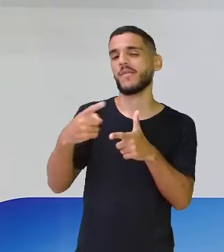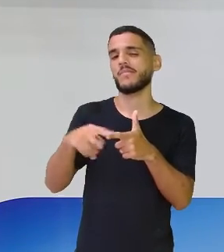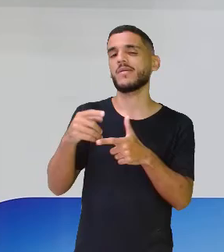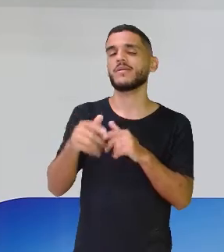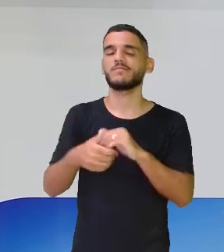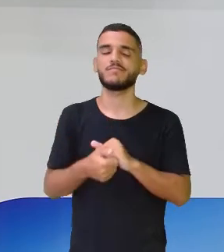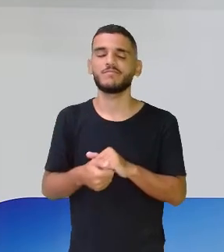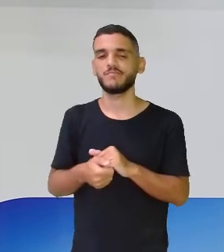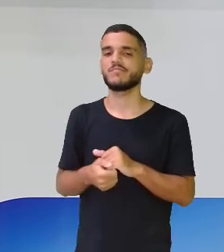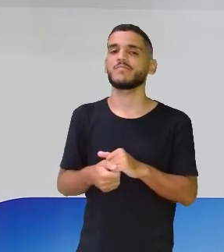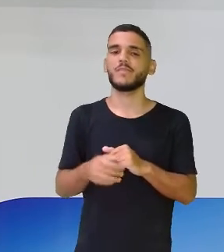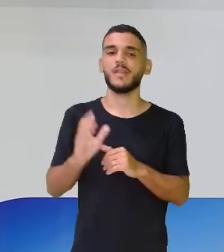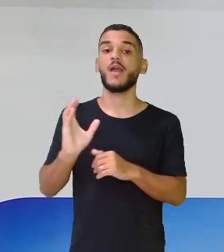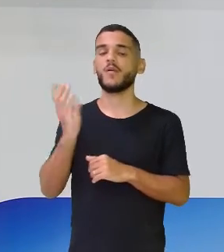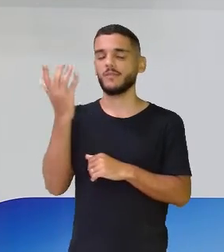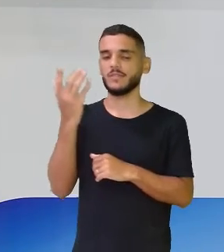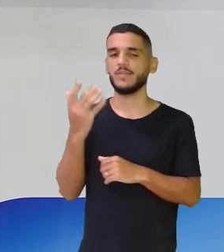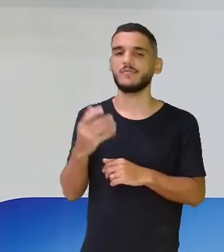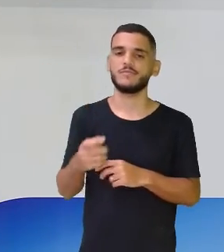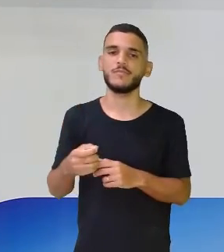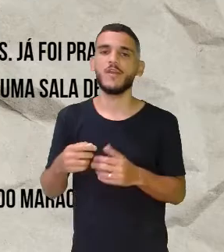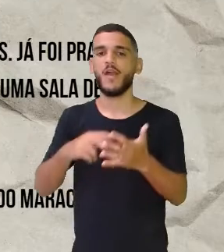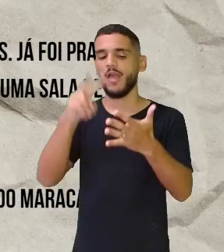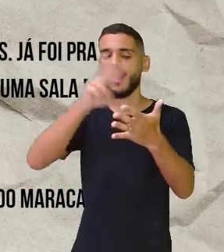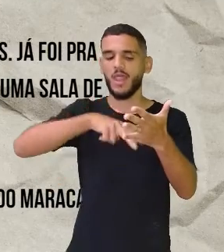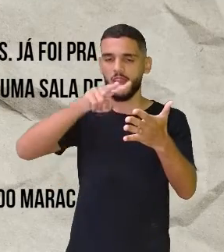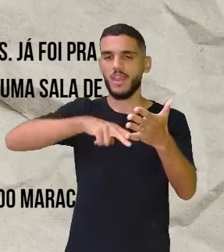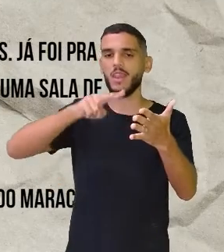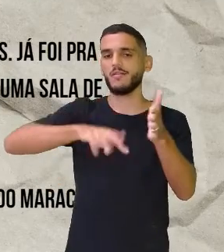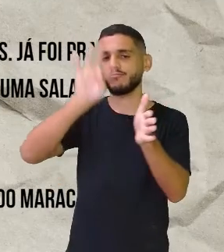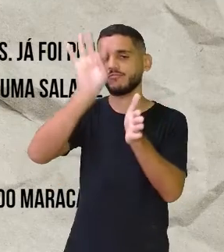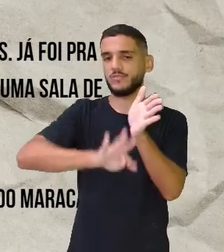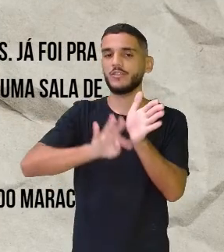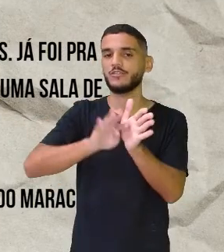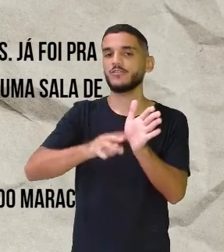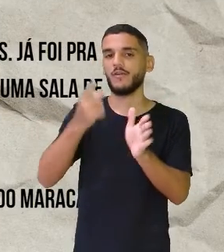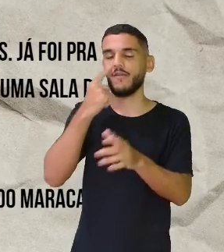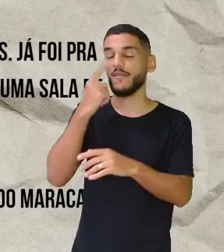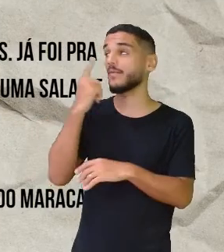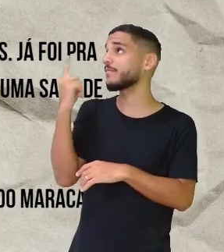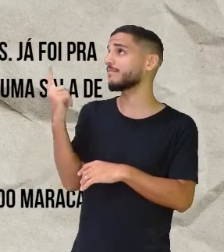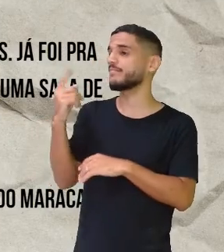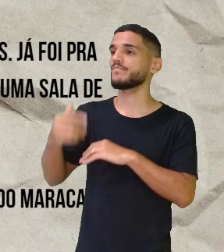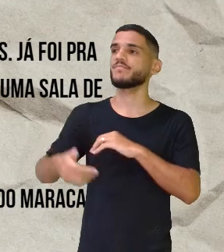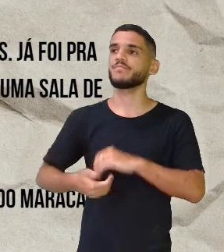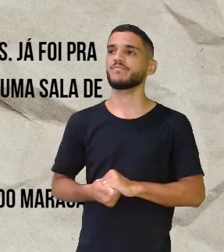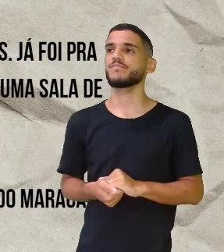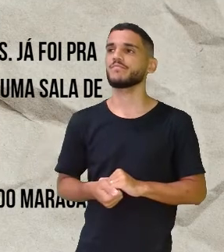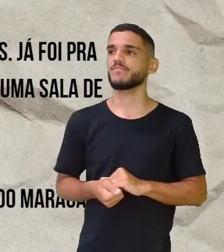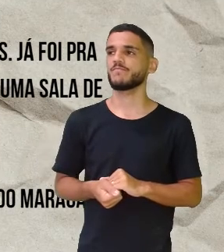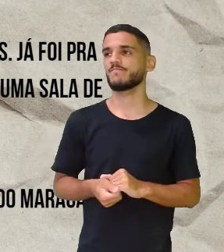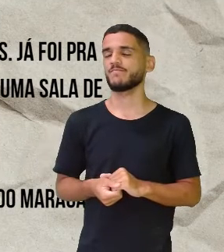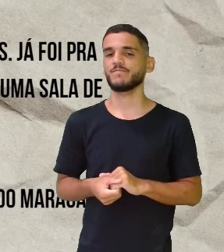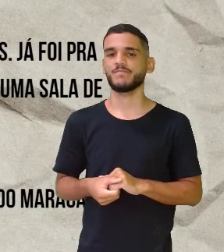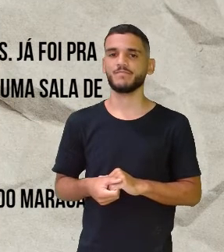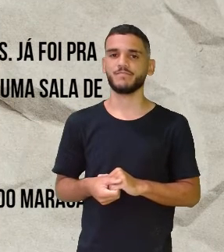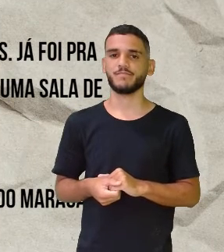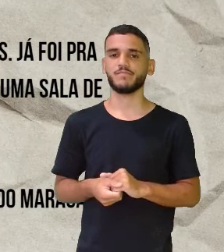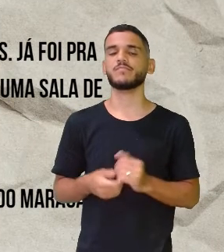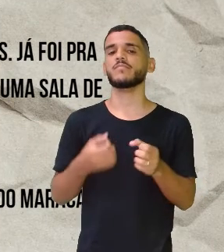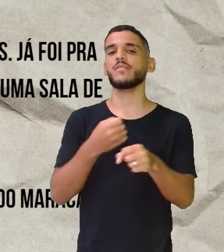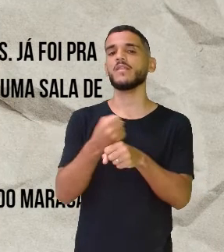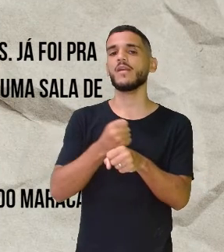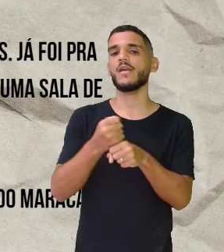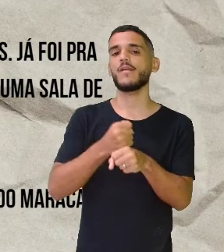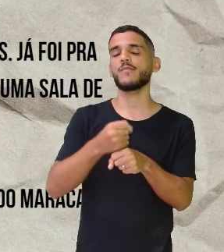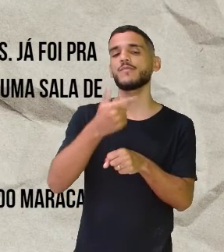dela recentemente, tá? Vamos ler aqui esse texto e vejam se aí não tem a ver com economia. O ano é